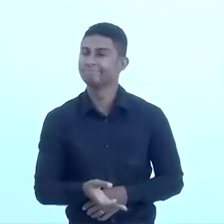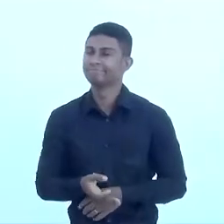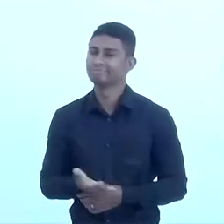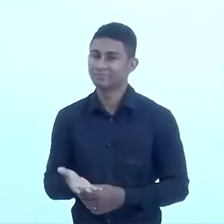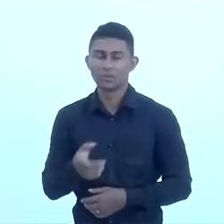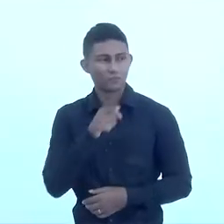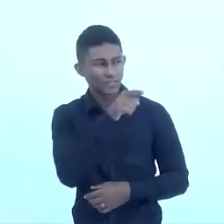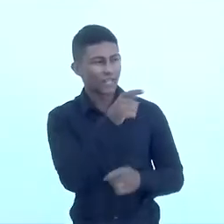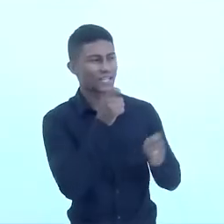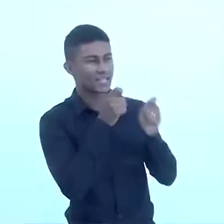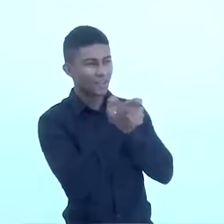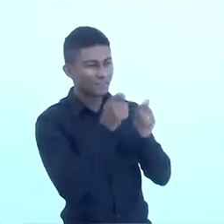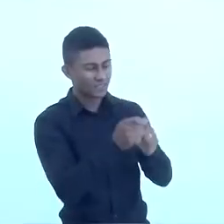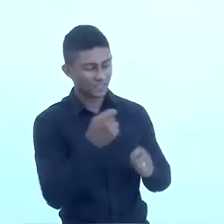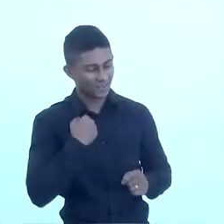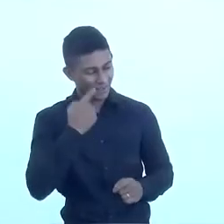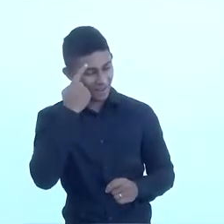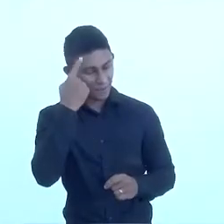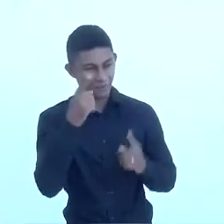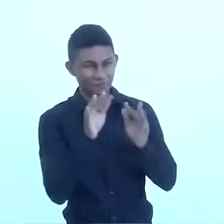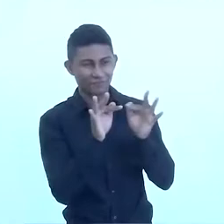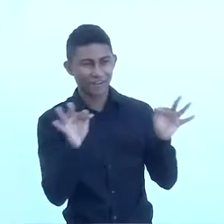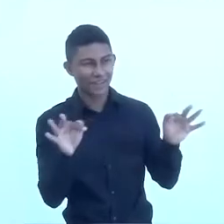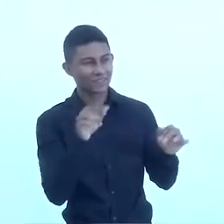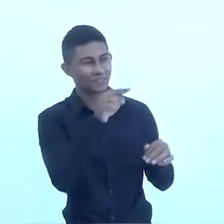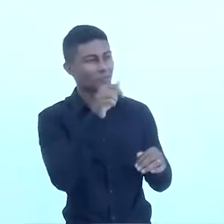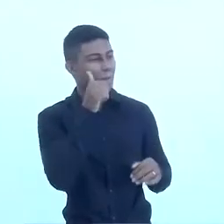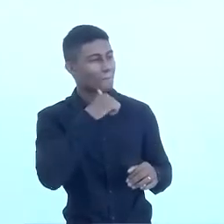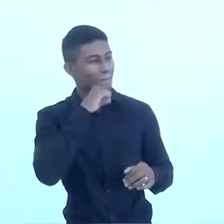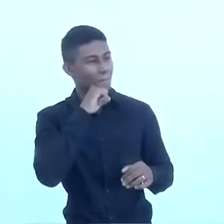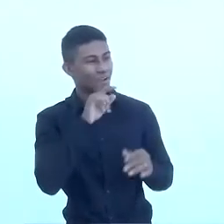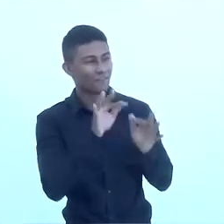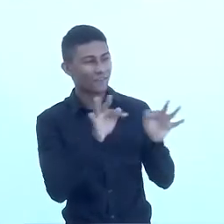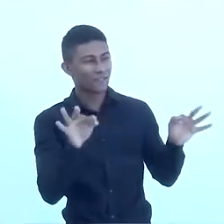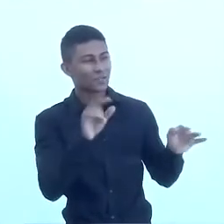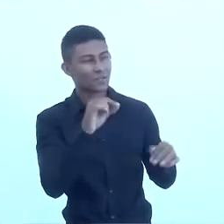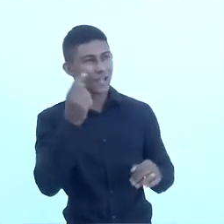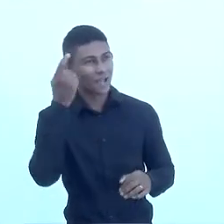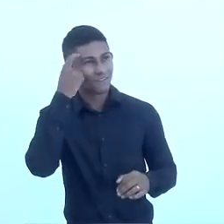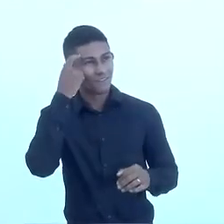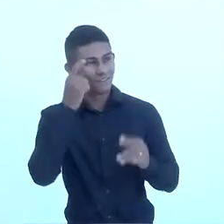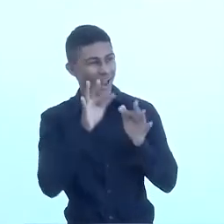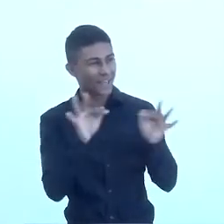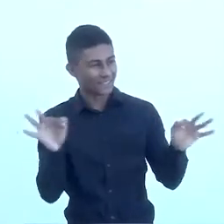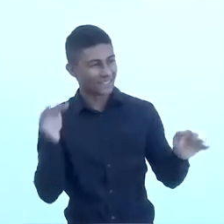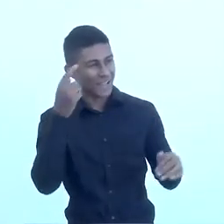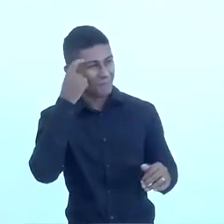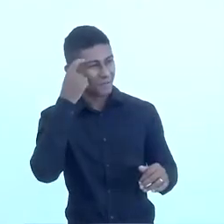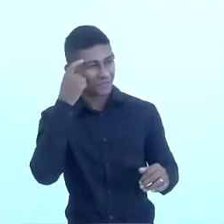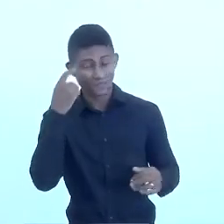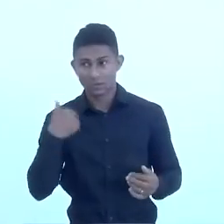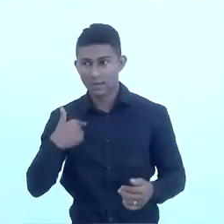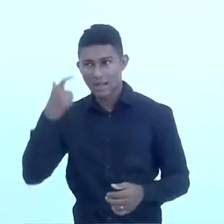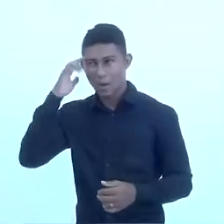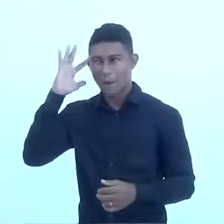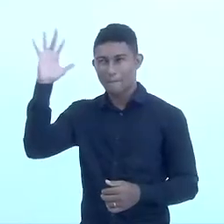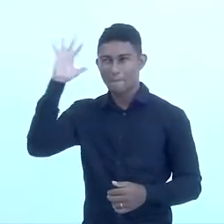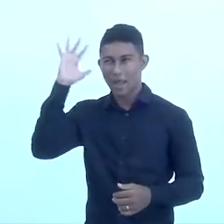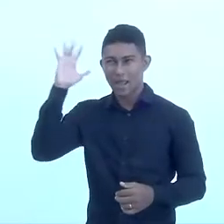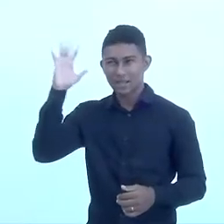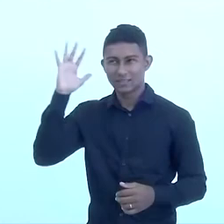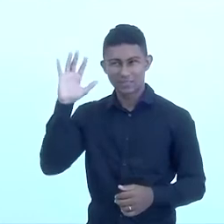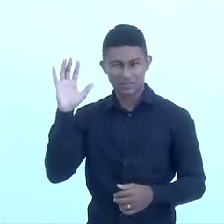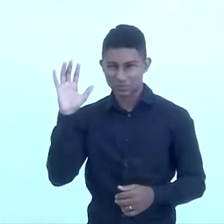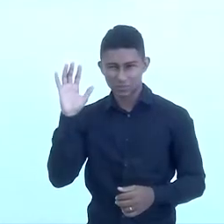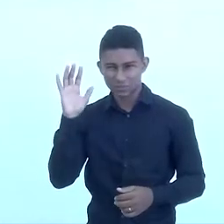não esqueci em nenhum momento durante a sua entrevista da frase lá, acho que é da sua mãe, que fala da cabeça... E dos pés. Quem não